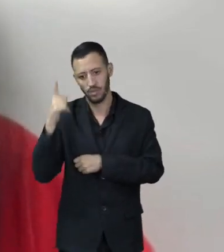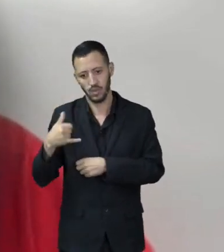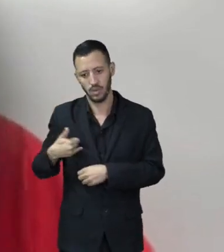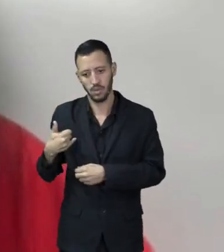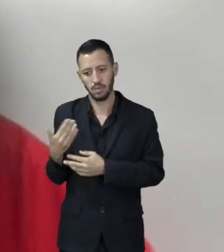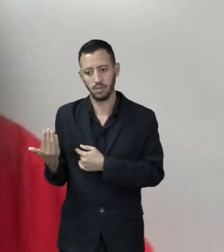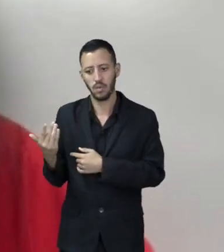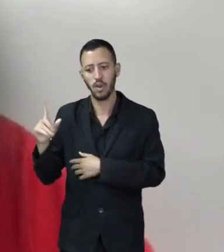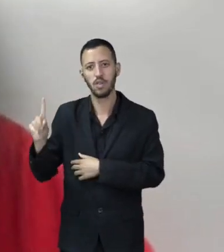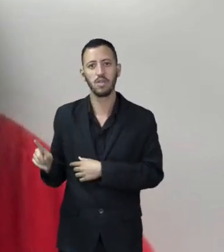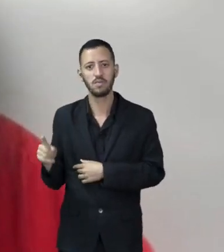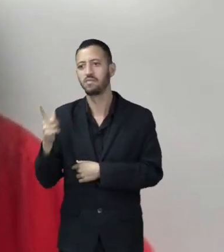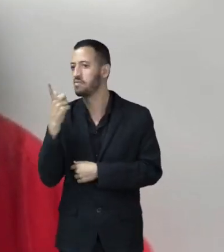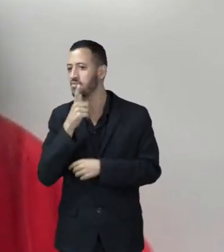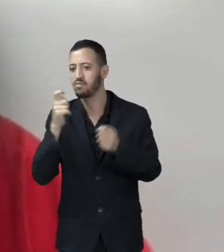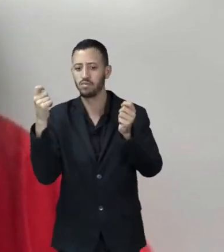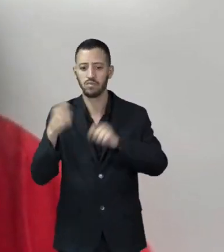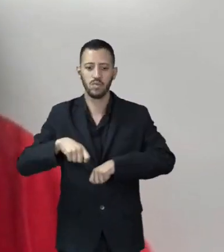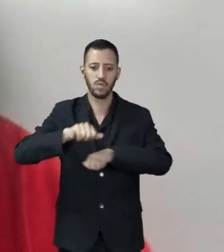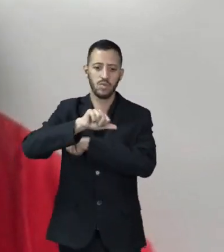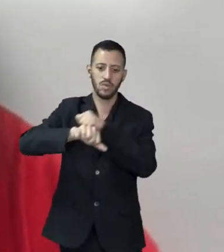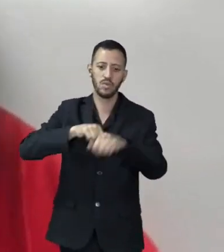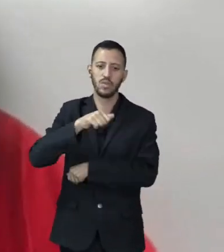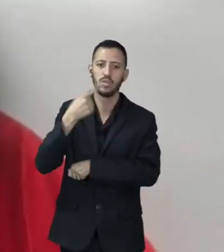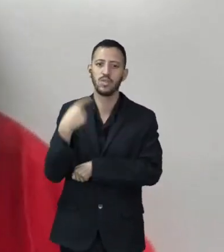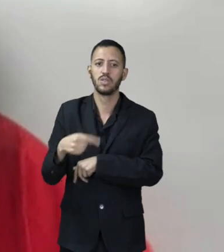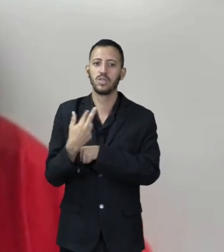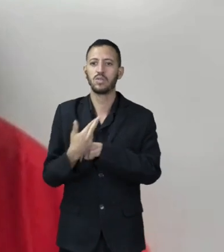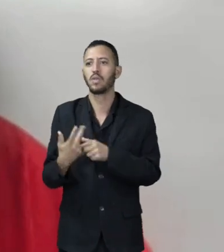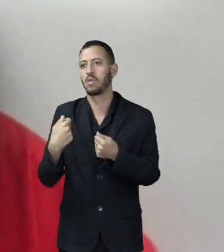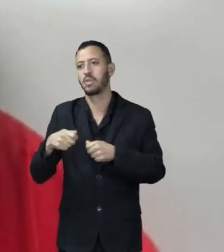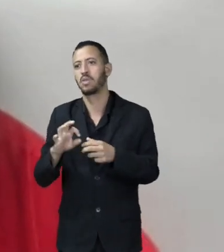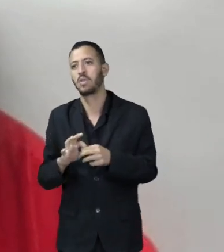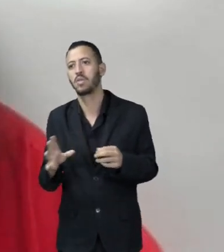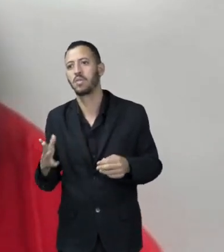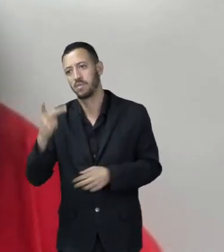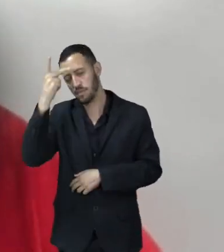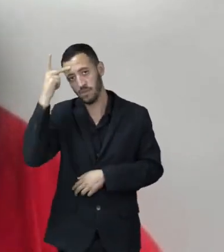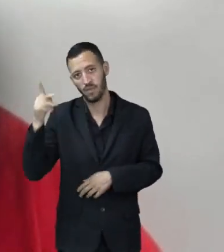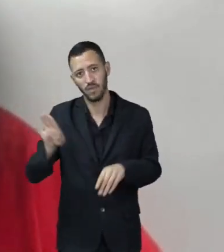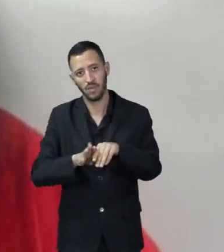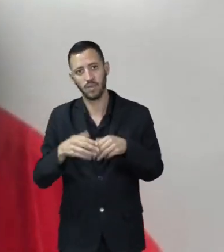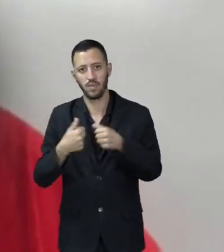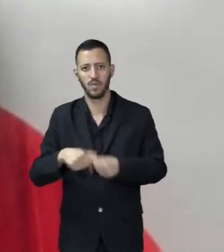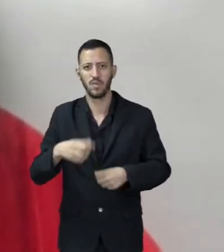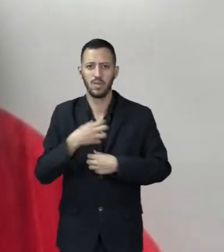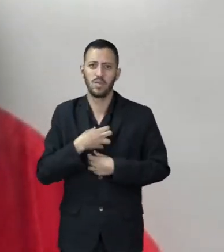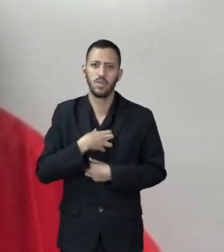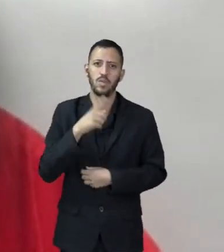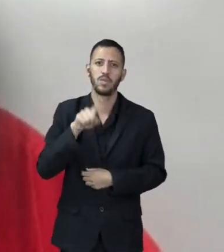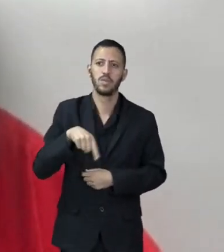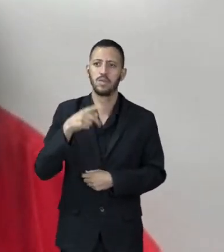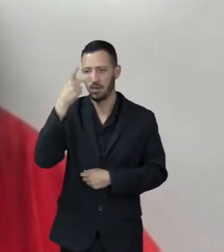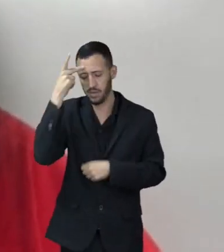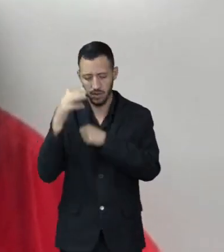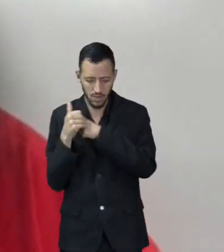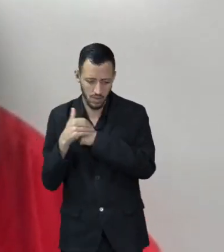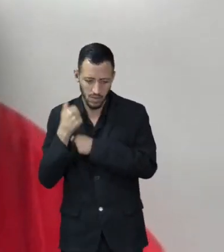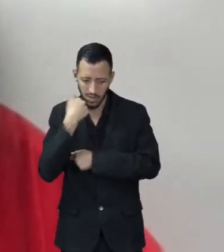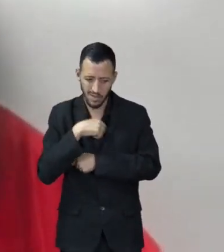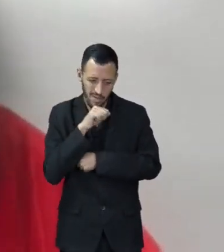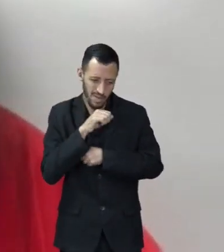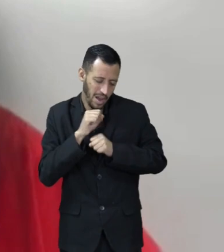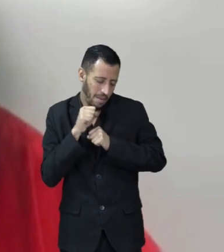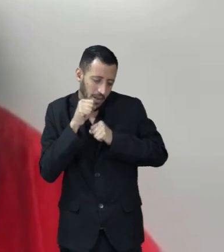de idade que ainda não conseguem alterar seu prenome e gênero sem autorização, e para pessoas, aqui eu cito publicamente a nossa querida e amada Keila